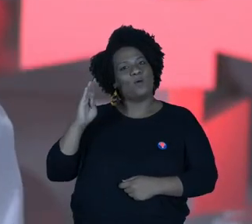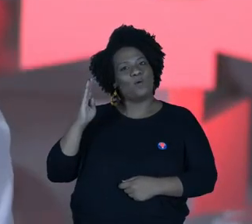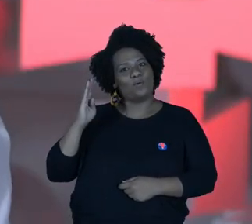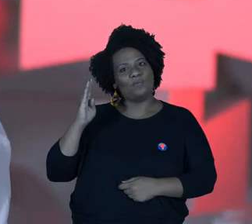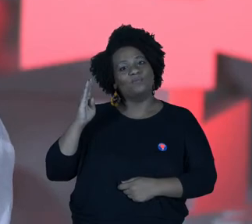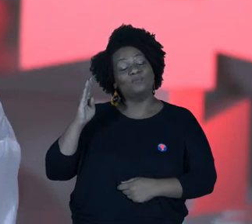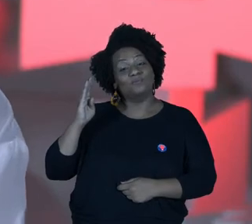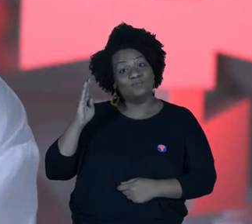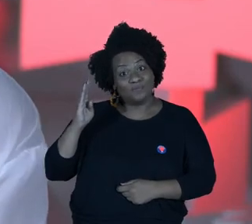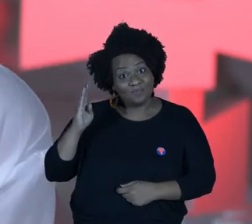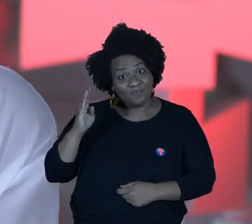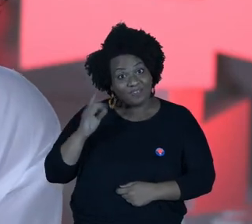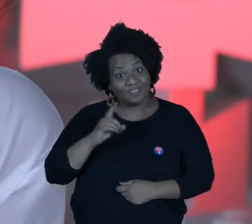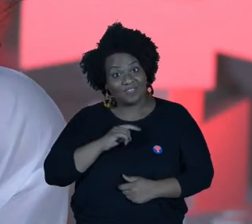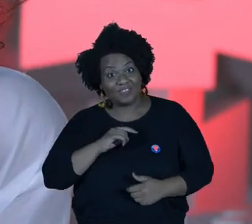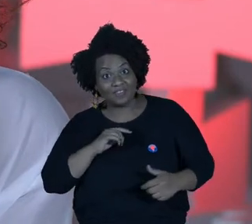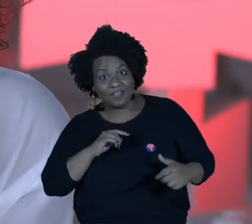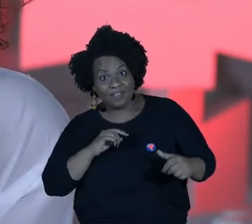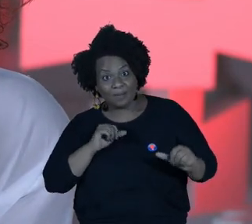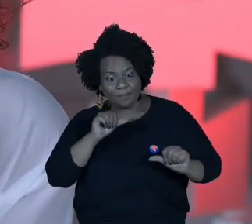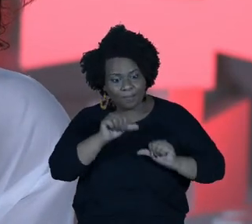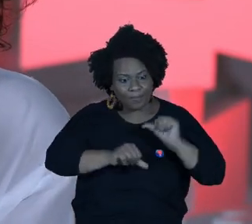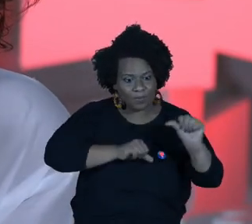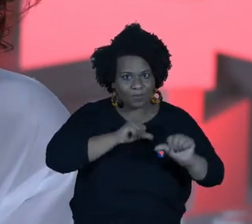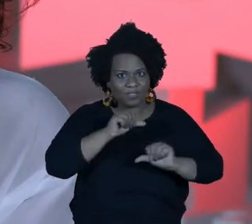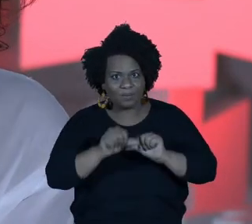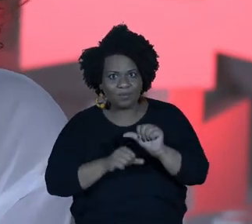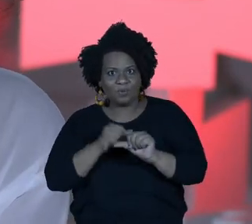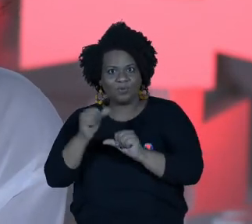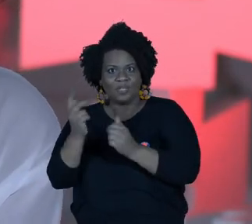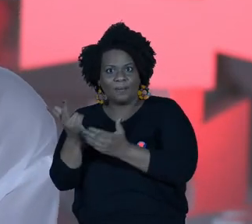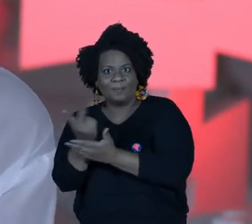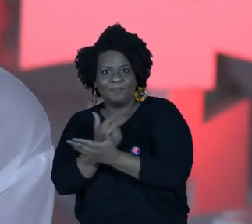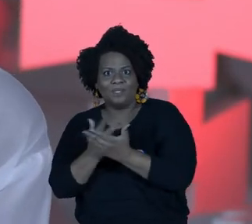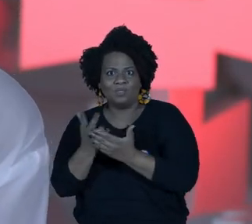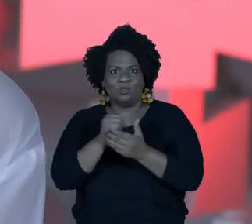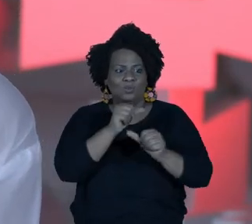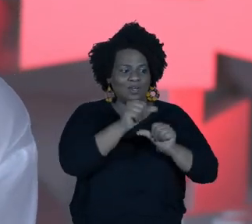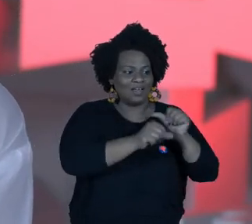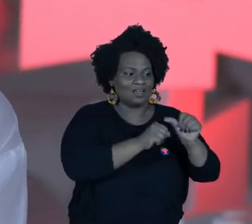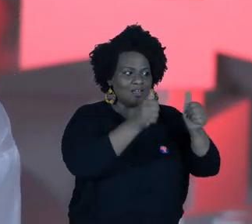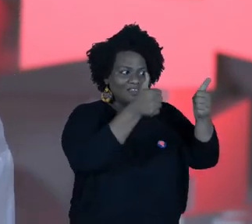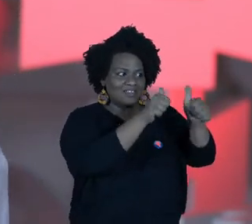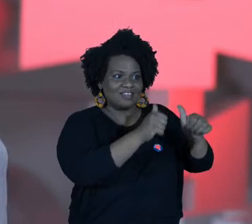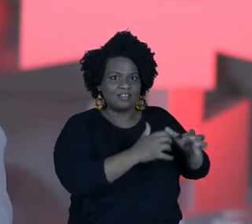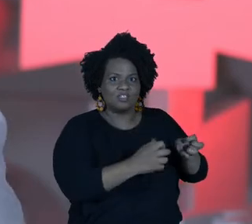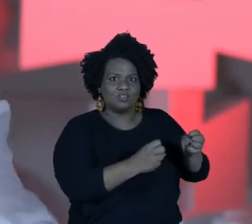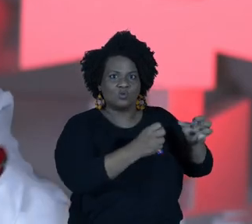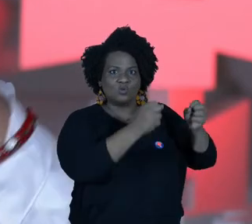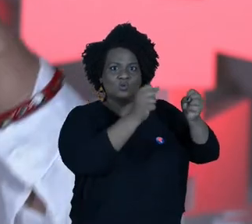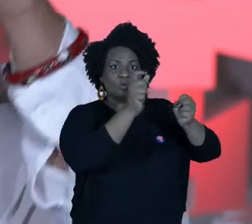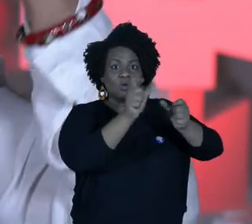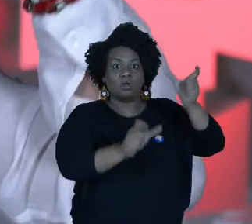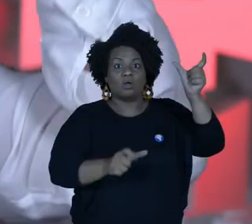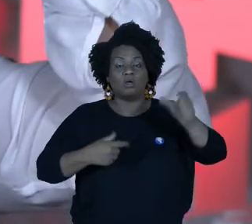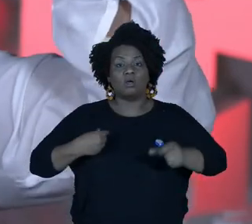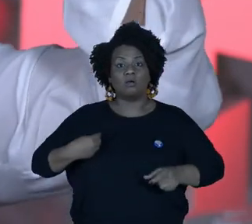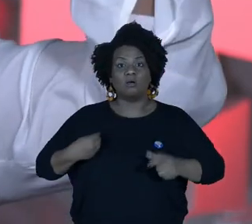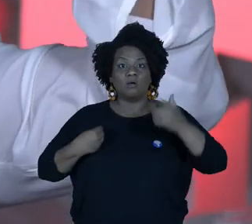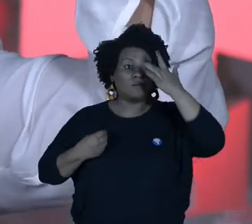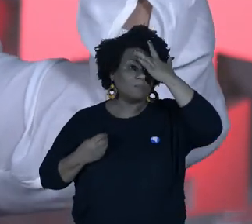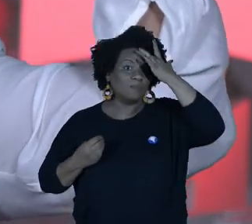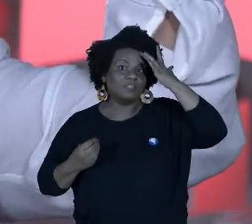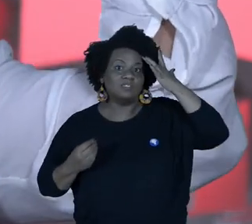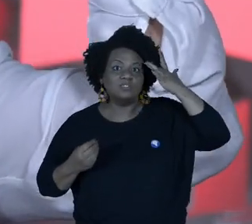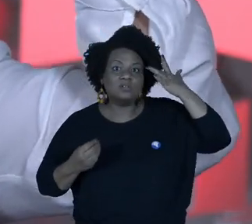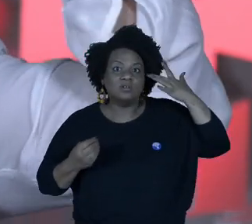aí essa trânsito da pintura para a escultura, os personagens que estão na parede pintados passam a ser esculturas, e isso